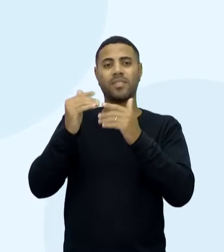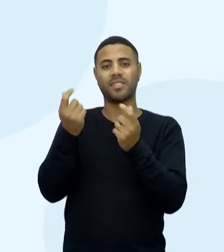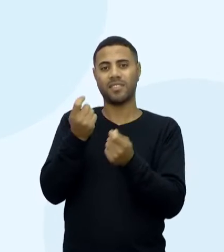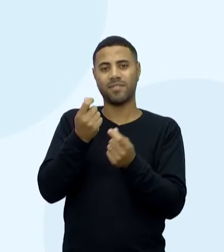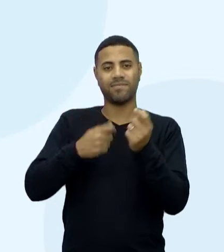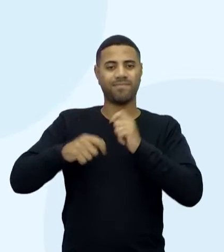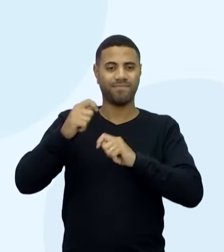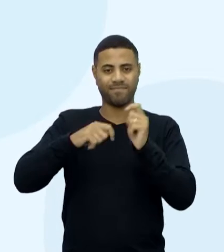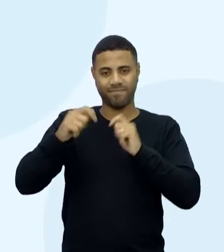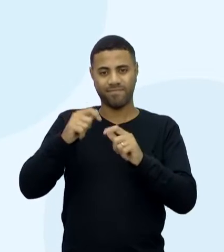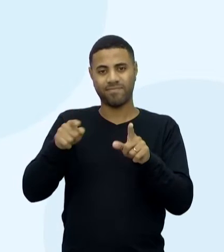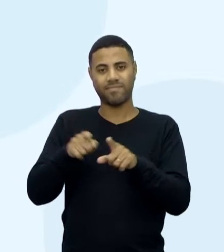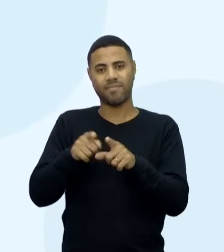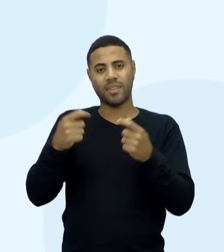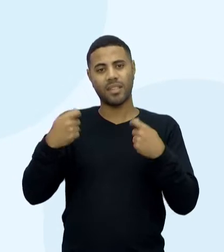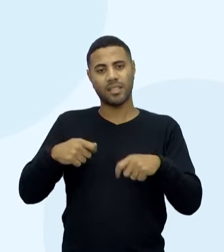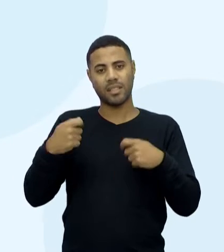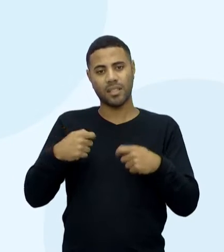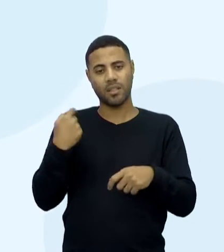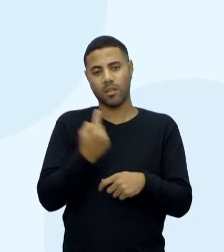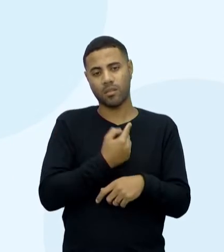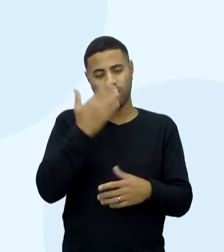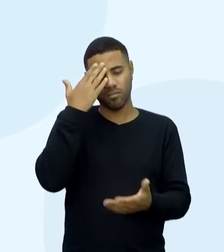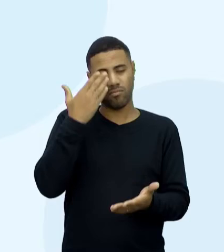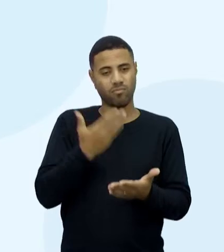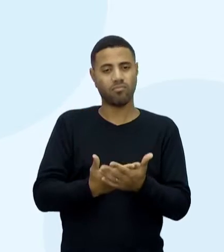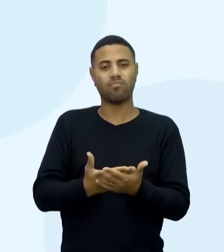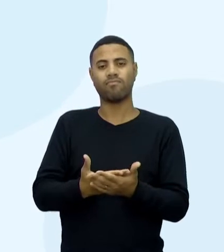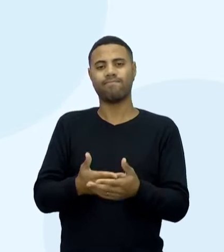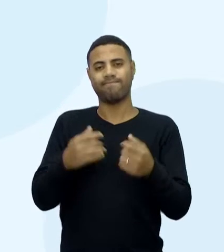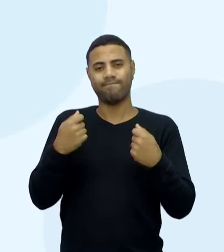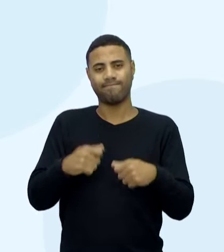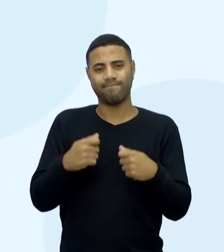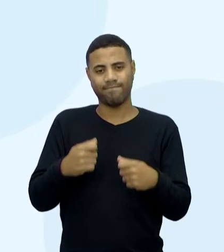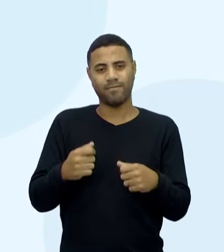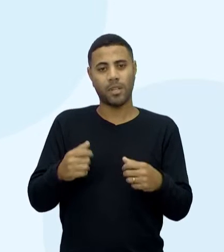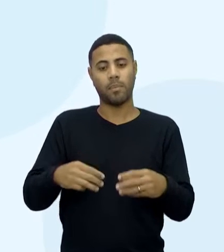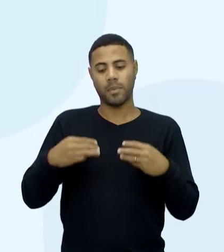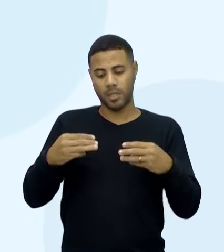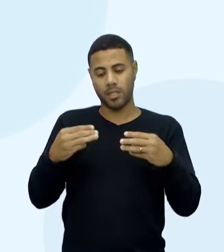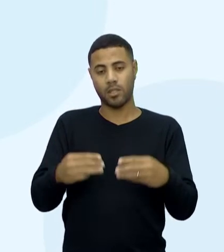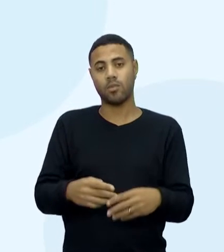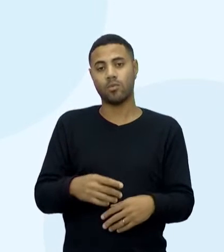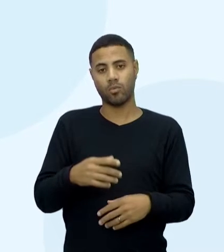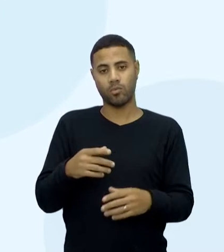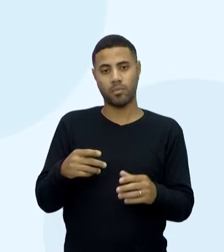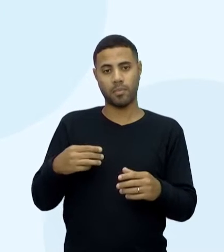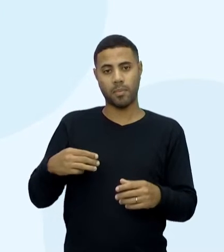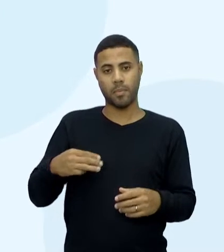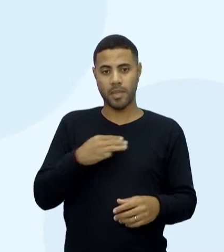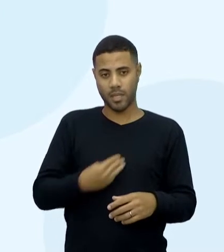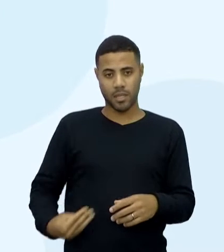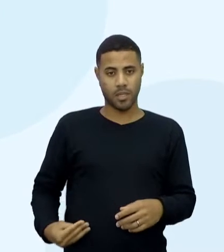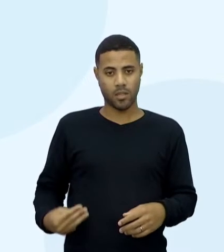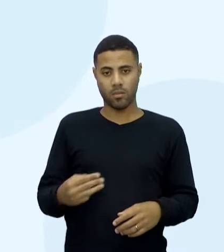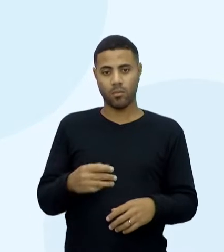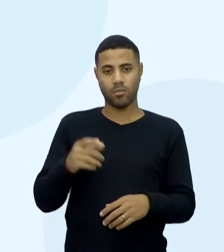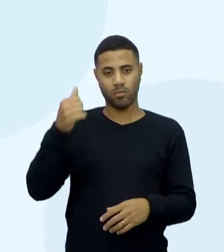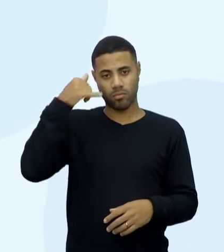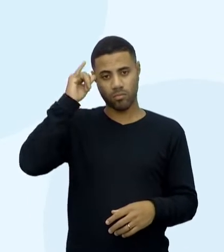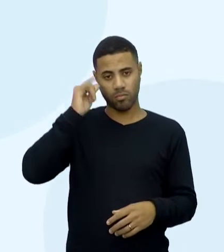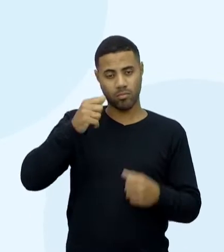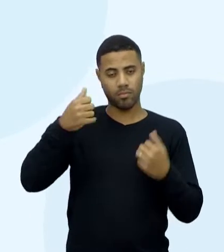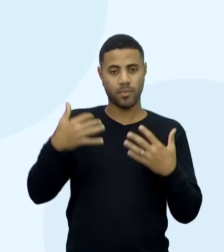econômico devemos confiar diz né o ministro do interior devemos confiar em que as